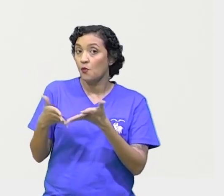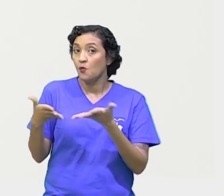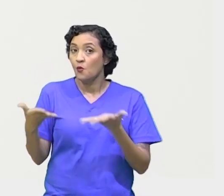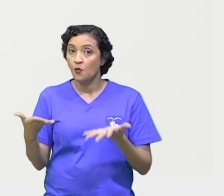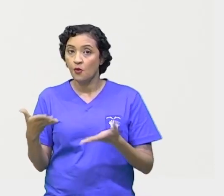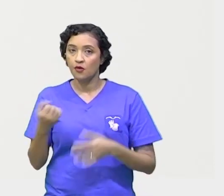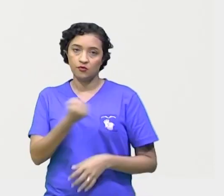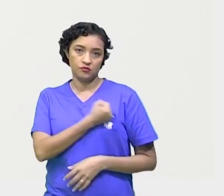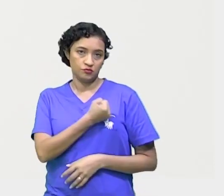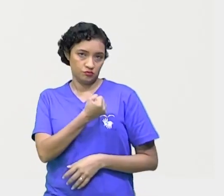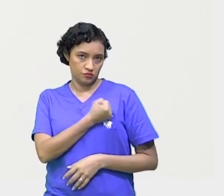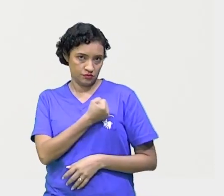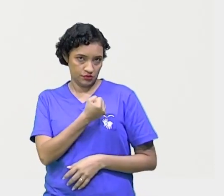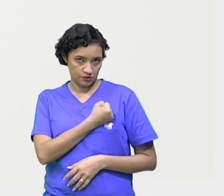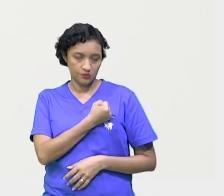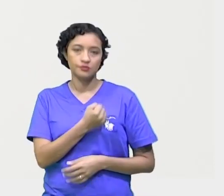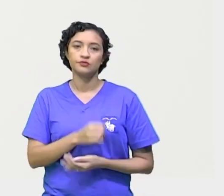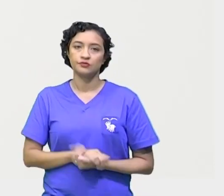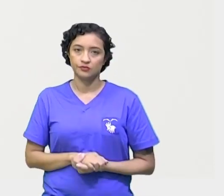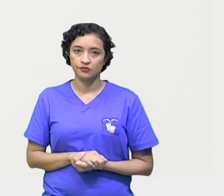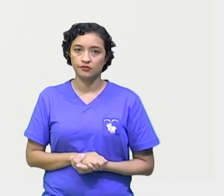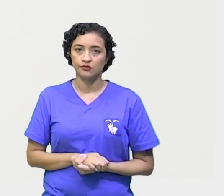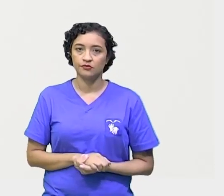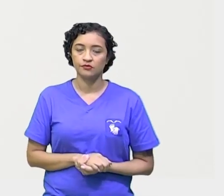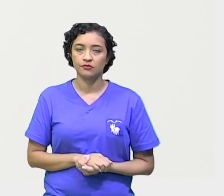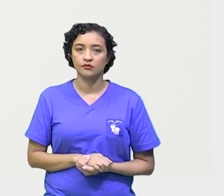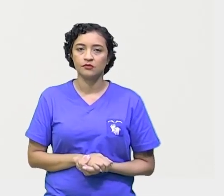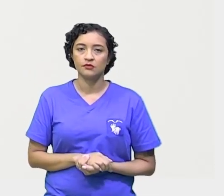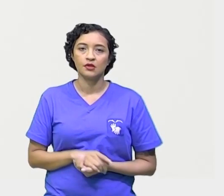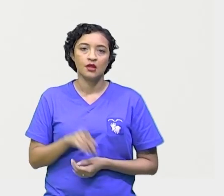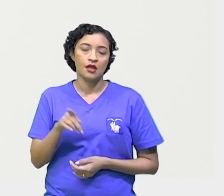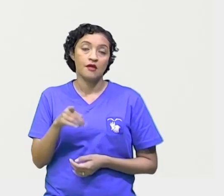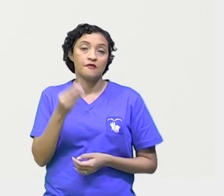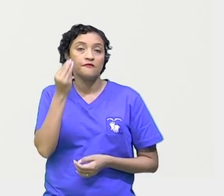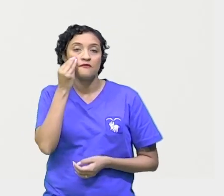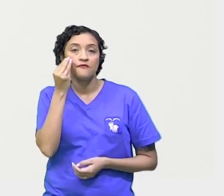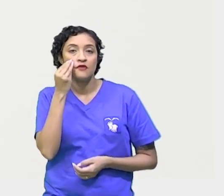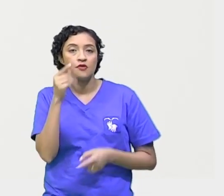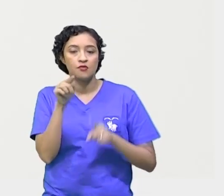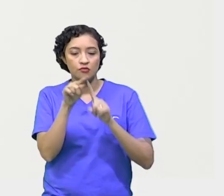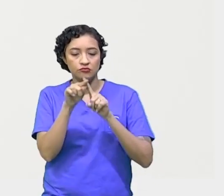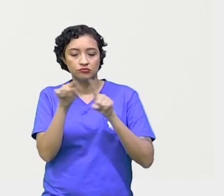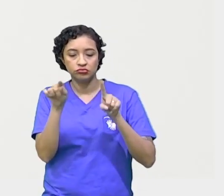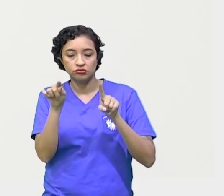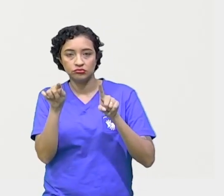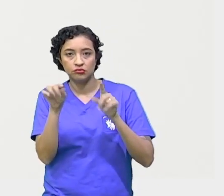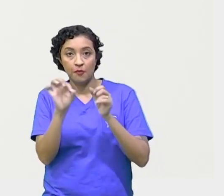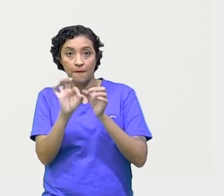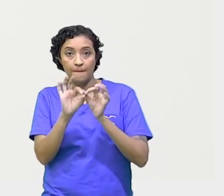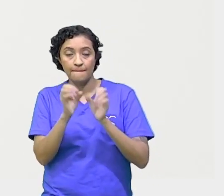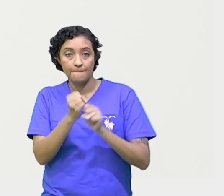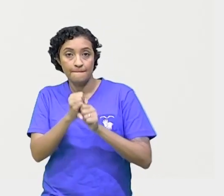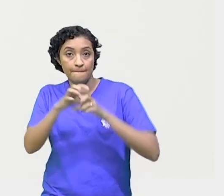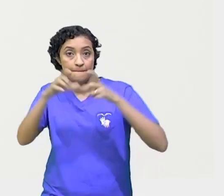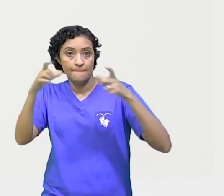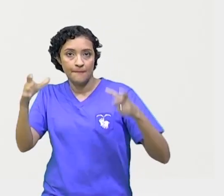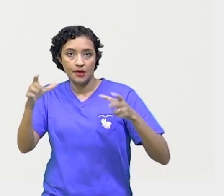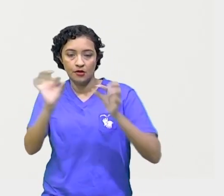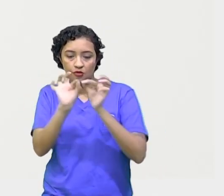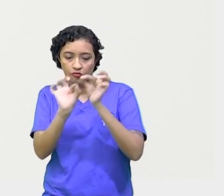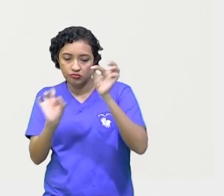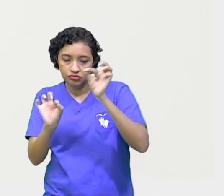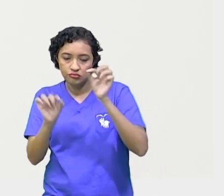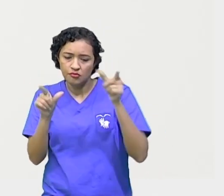Tá certo do Barquinho com a peça que ele nos deu de dimensão seja o maior lado do retângulo vale quatro o